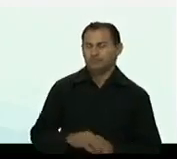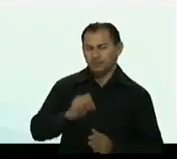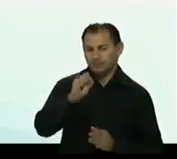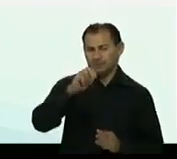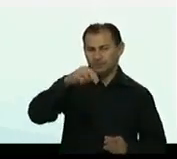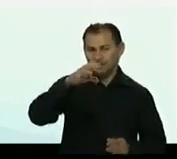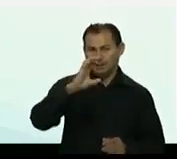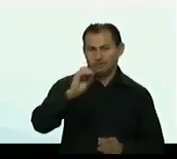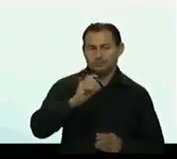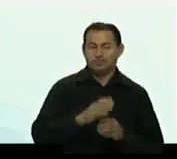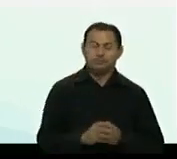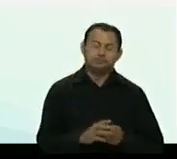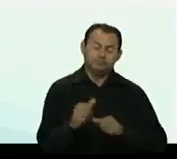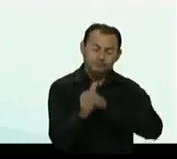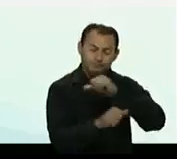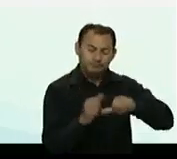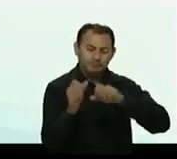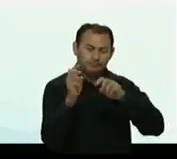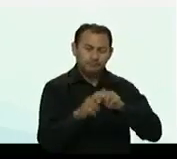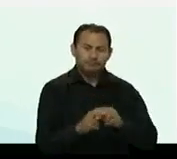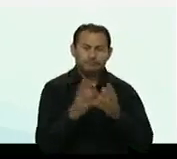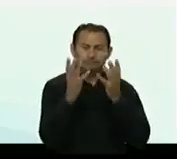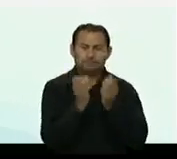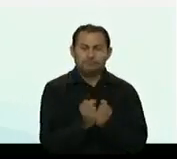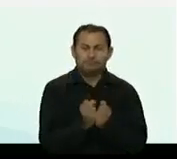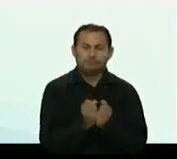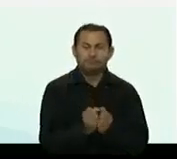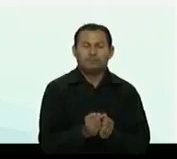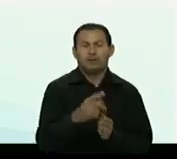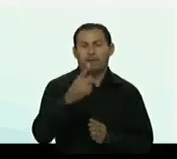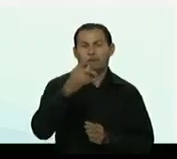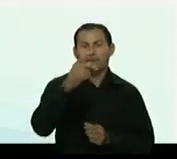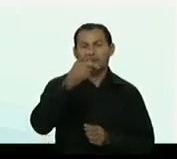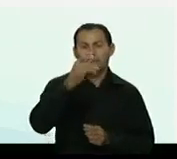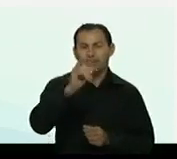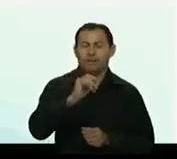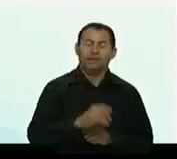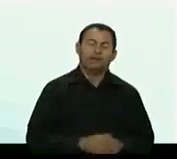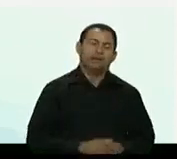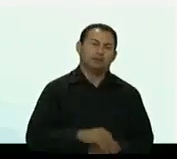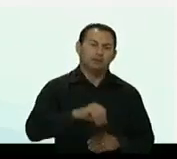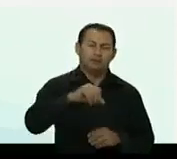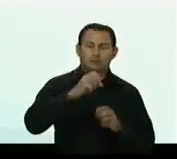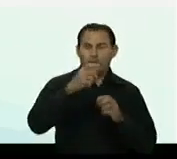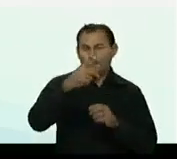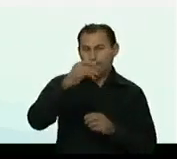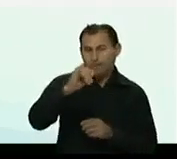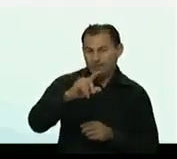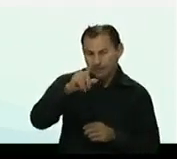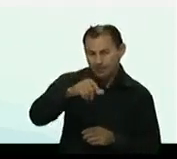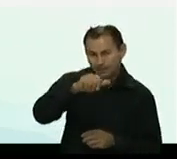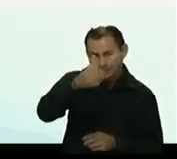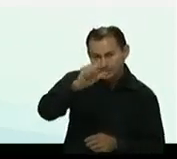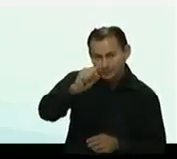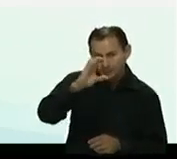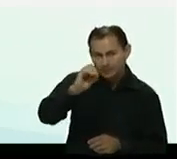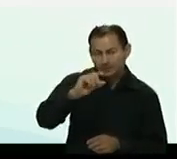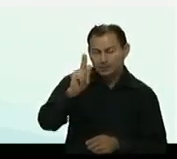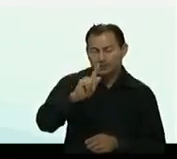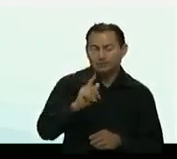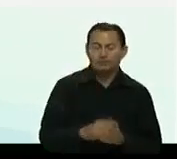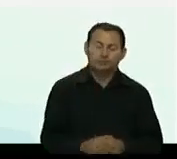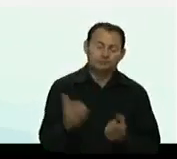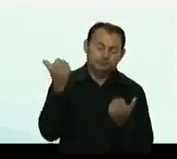seno, a gente pode transformar ele considerando o π, nós não sabemos que é 180 graus. Então, substituindo